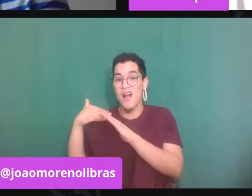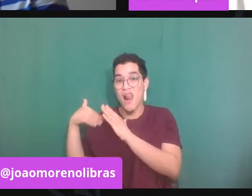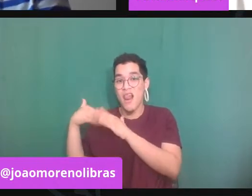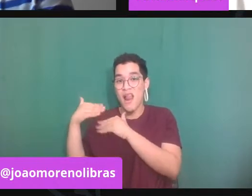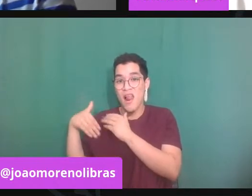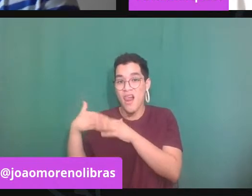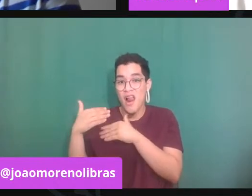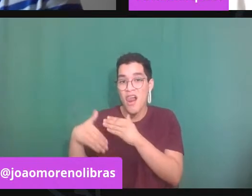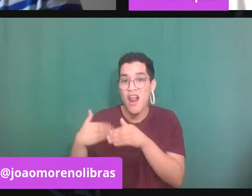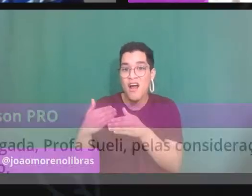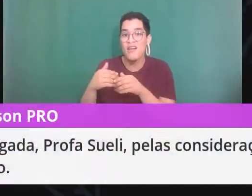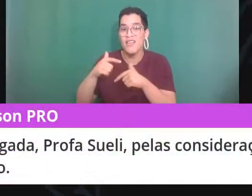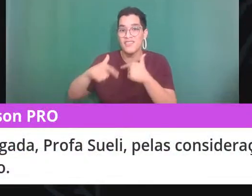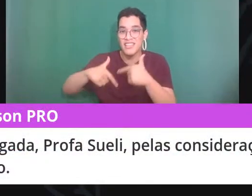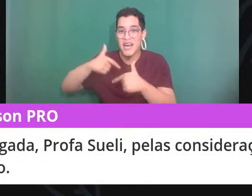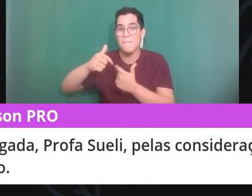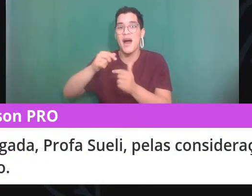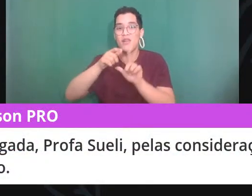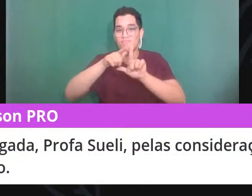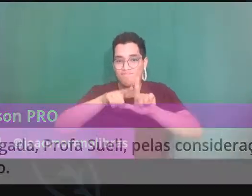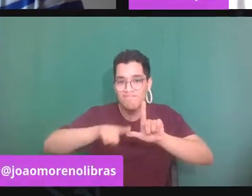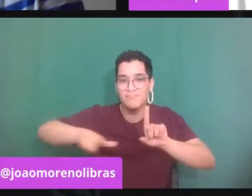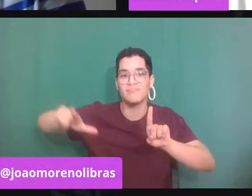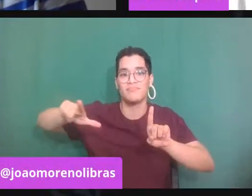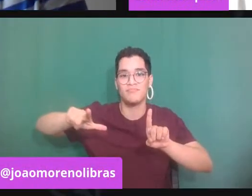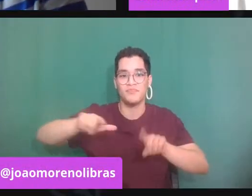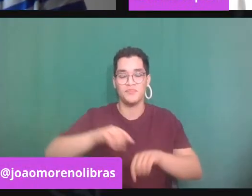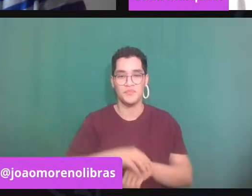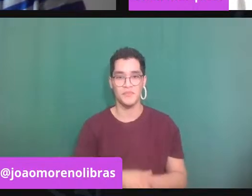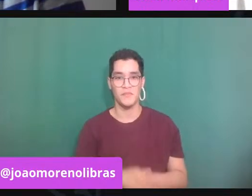se eu respondi, Jenny Cleide.